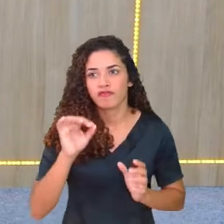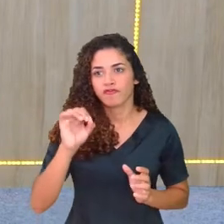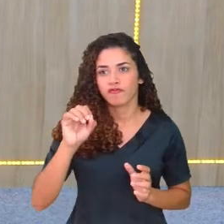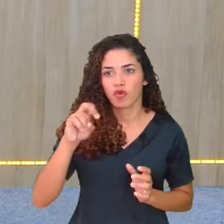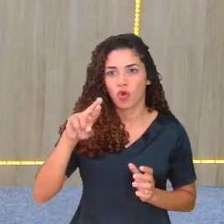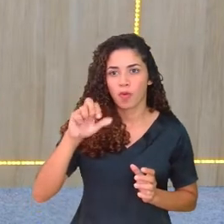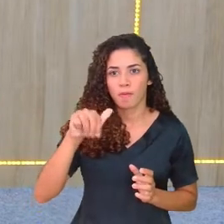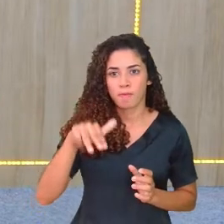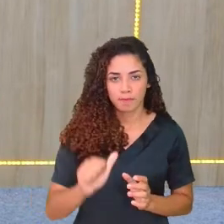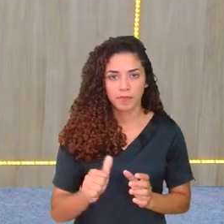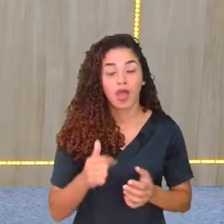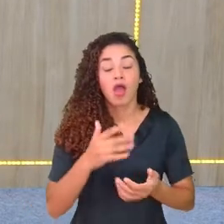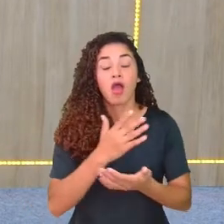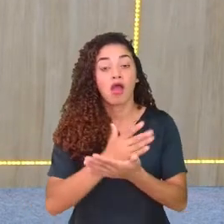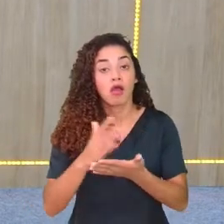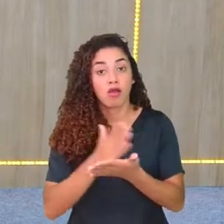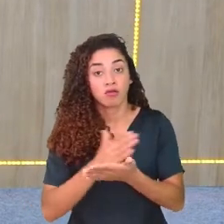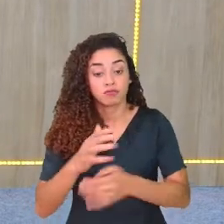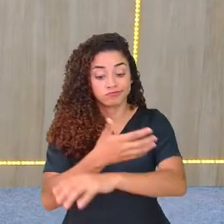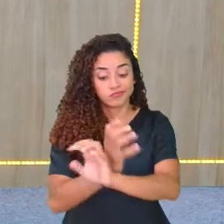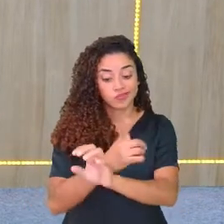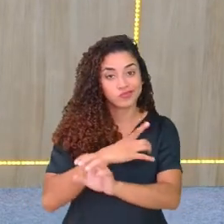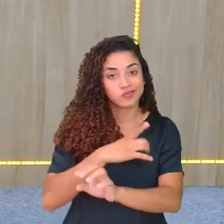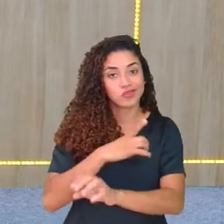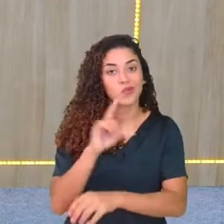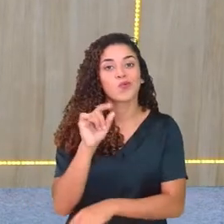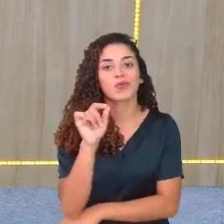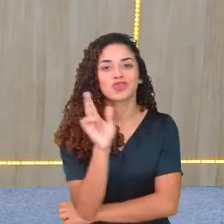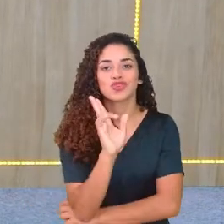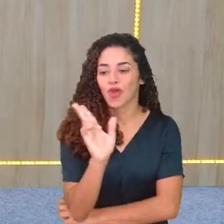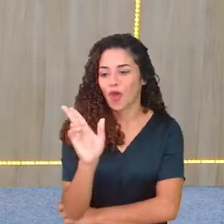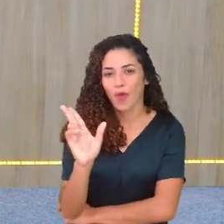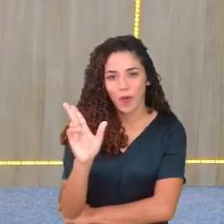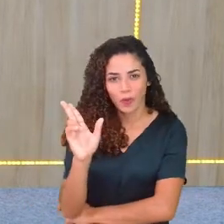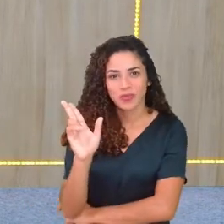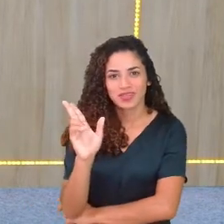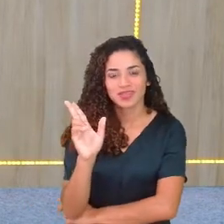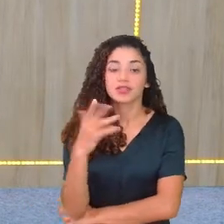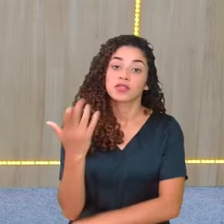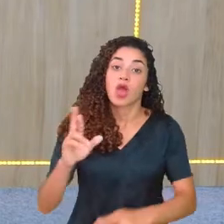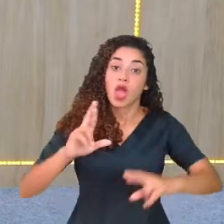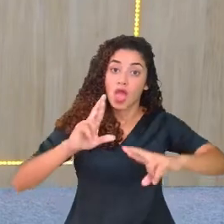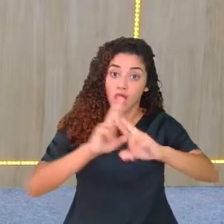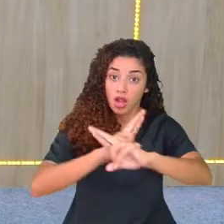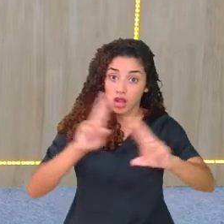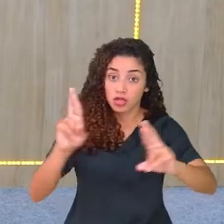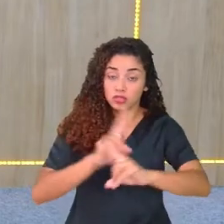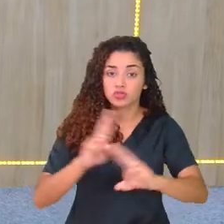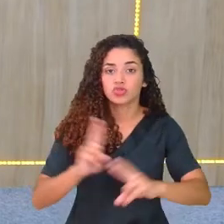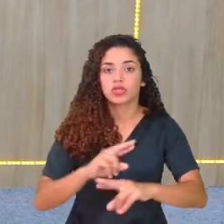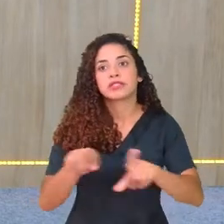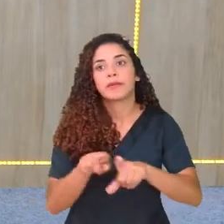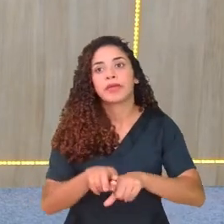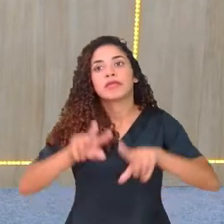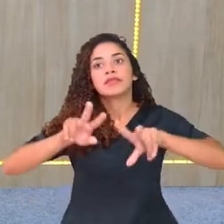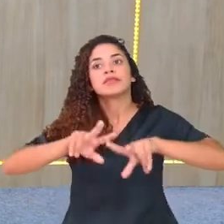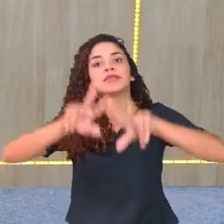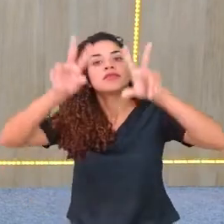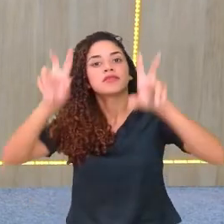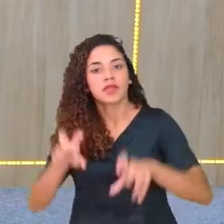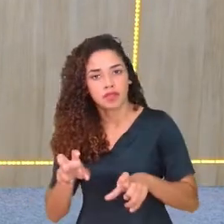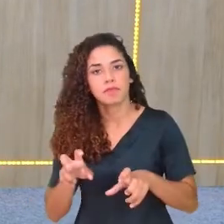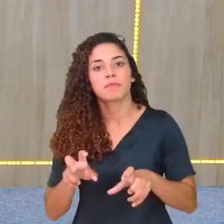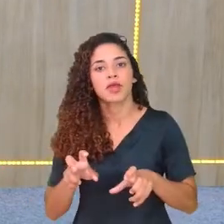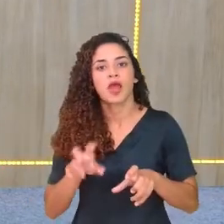forma, alguns ossos recebem nomes. E esses nomes estão bem relacionados, como o nome já está dizendo, como o título já está dizendo, a sua